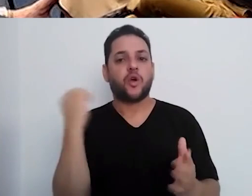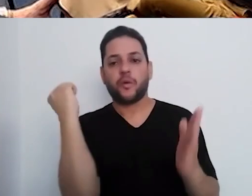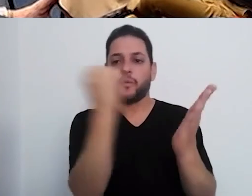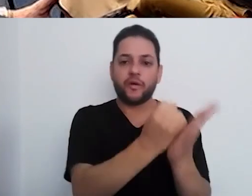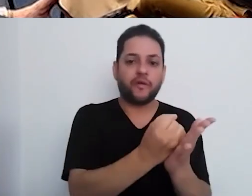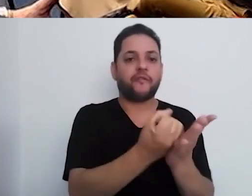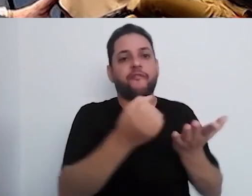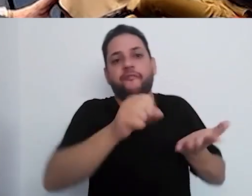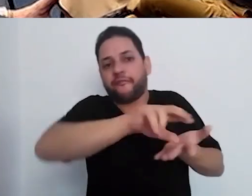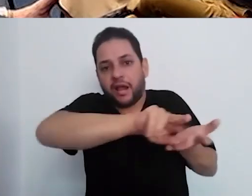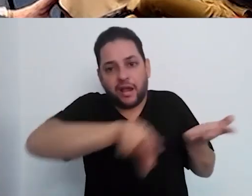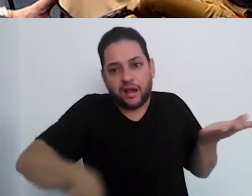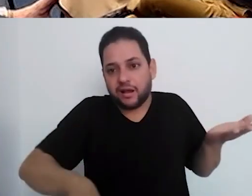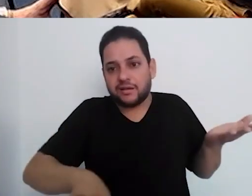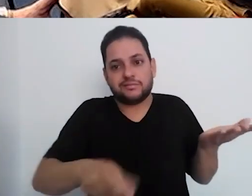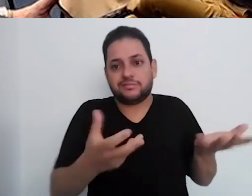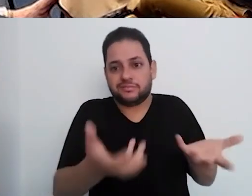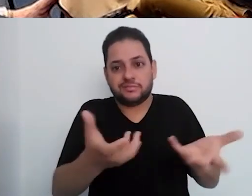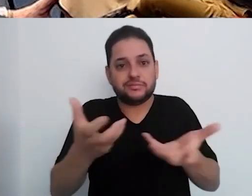você vai